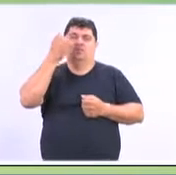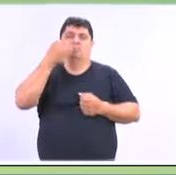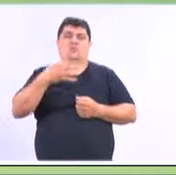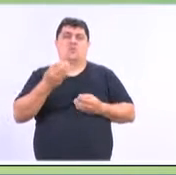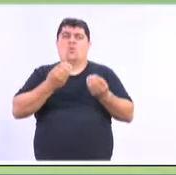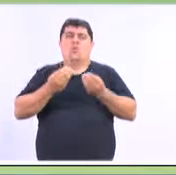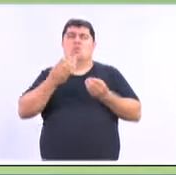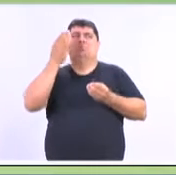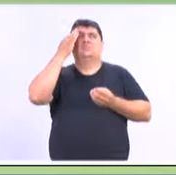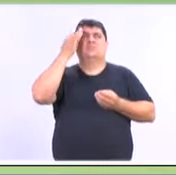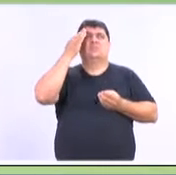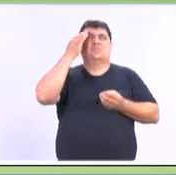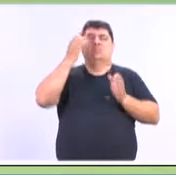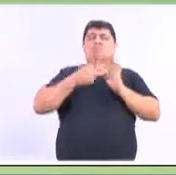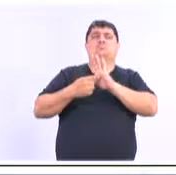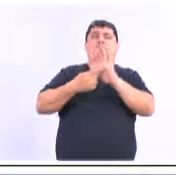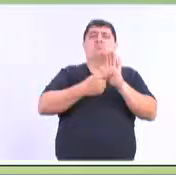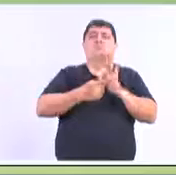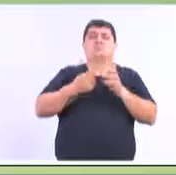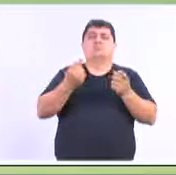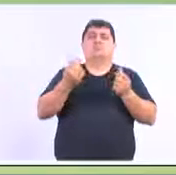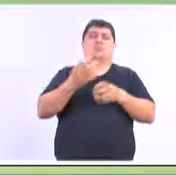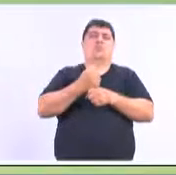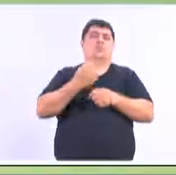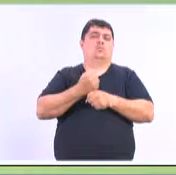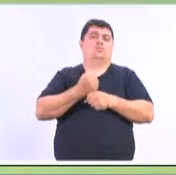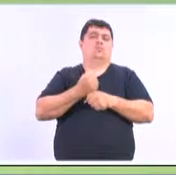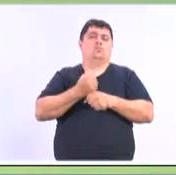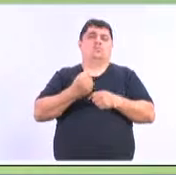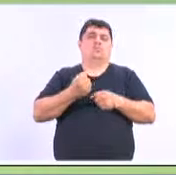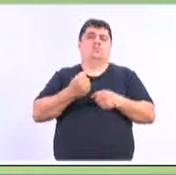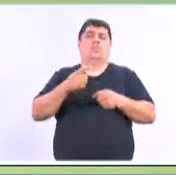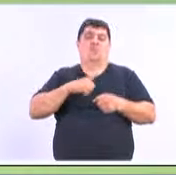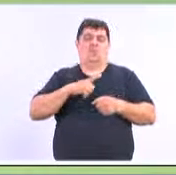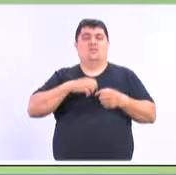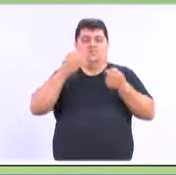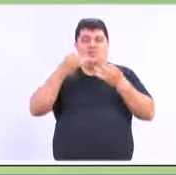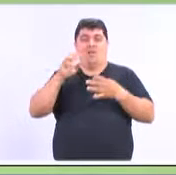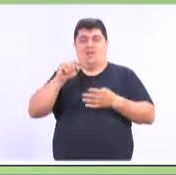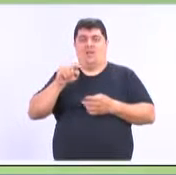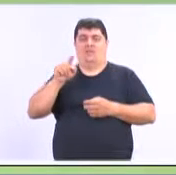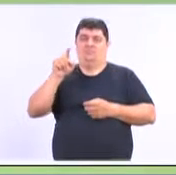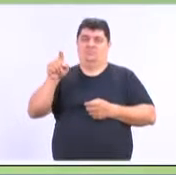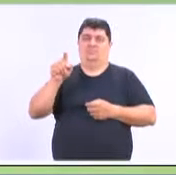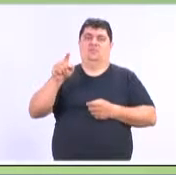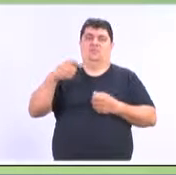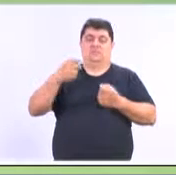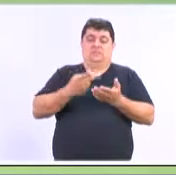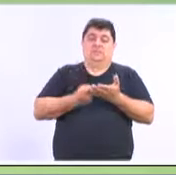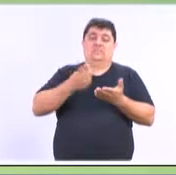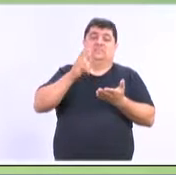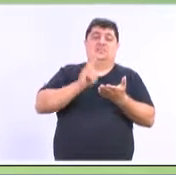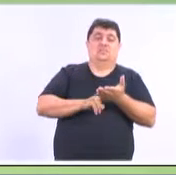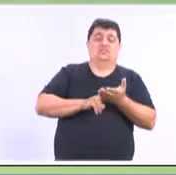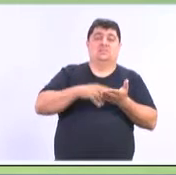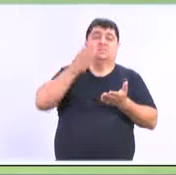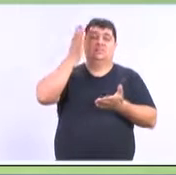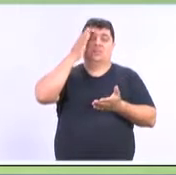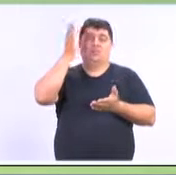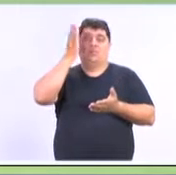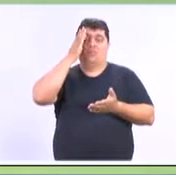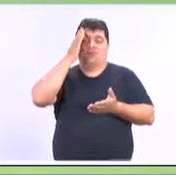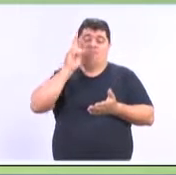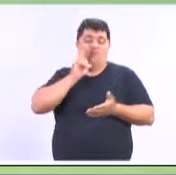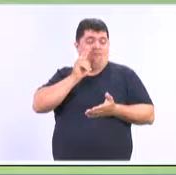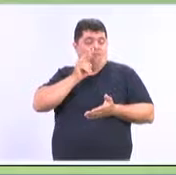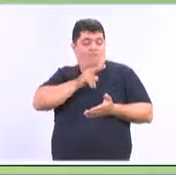como entender as demonstrações contábeis, a gente está falando disso aqui, de interpretar.